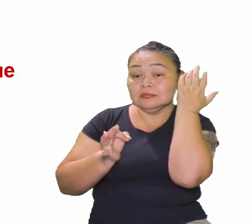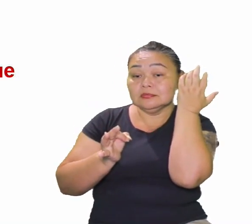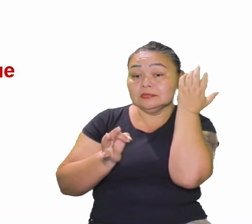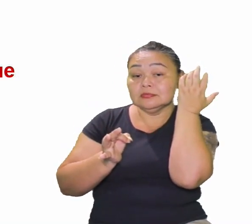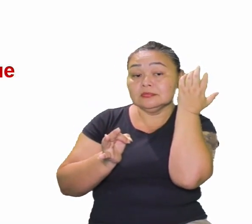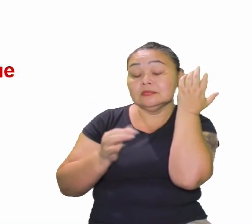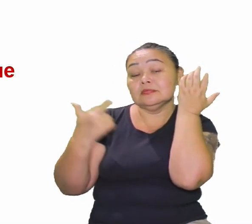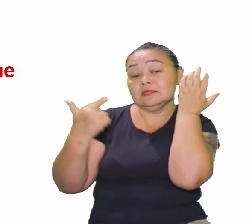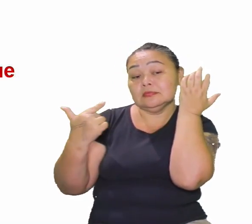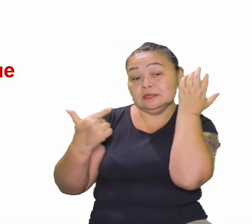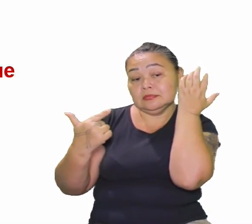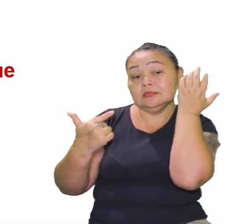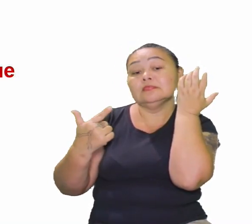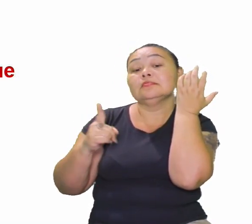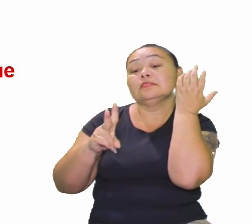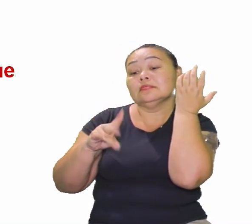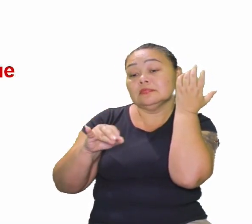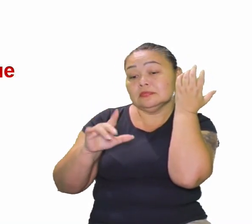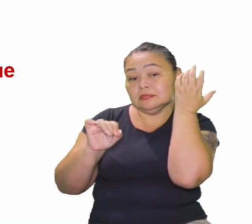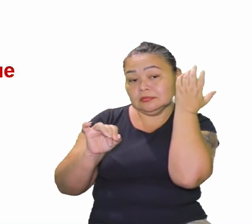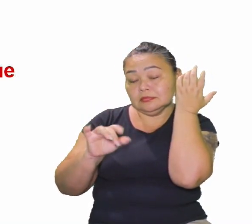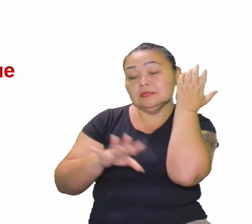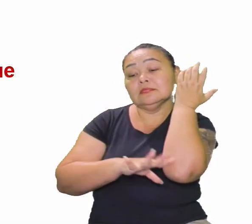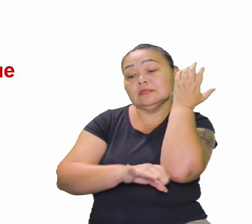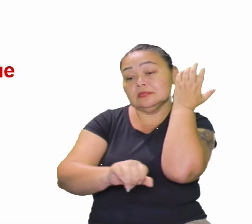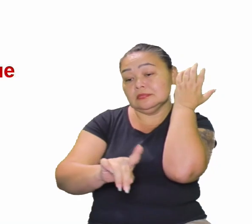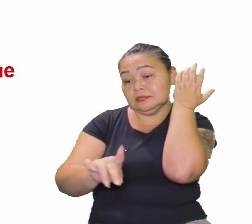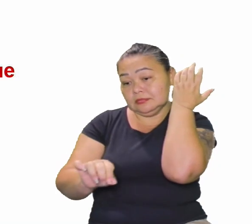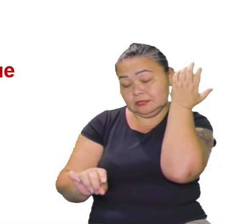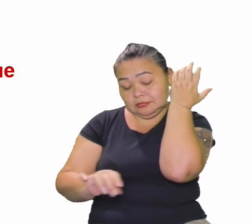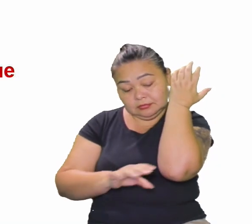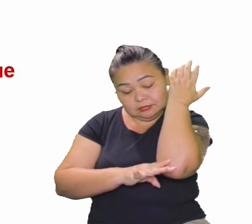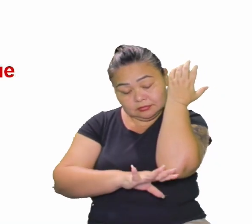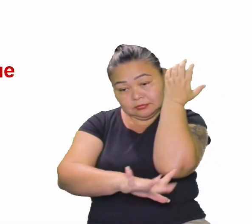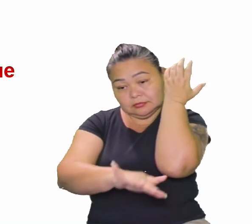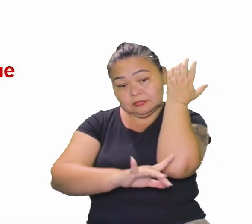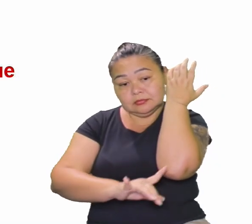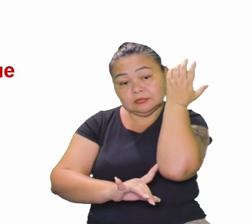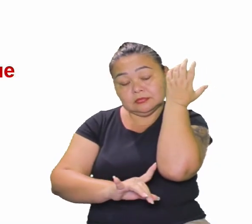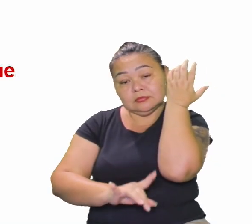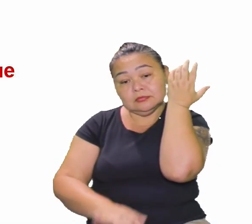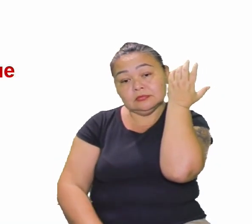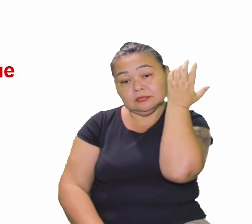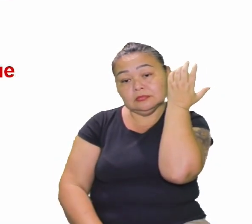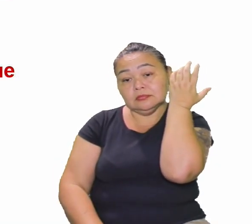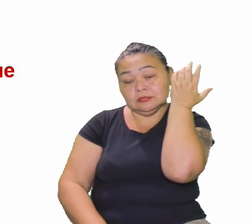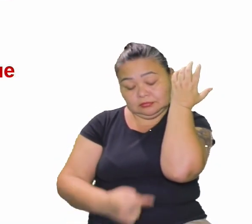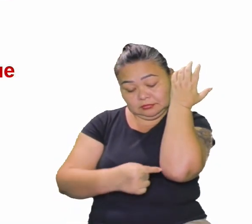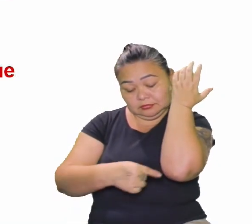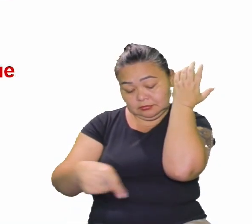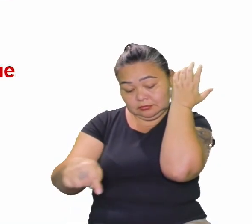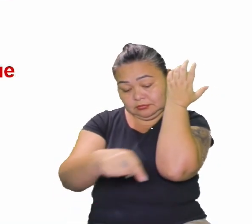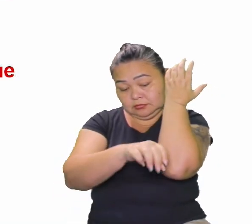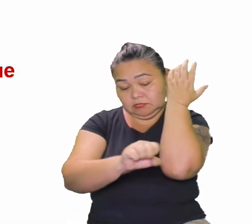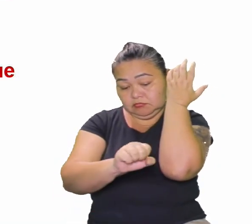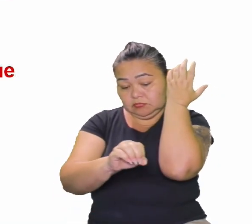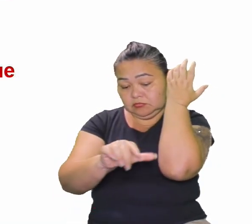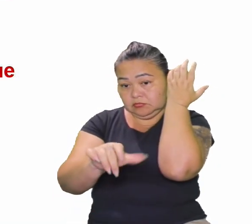O segundo grupo vai entrar em contato com o solo. Cadê? Se comunicam com o solo por meio